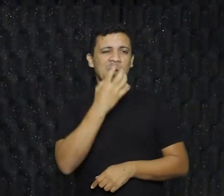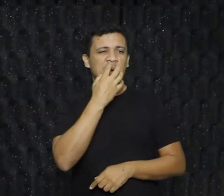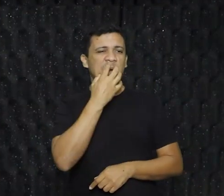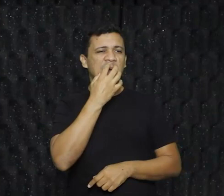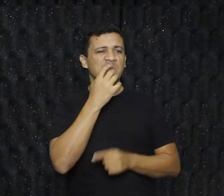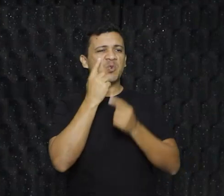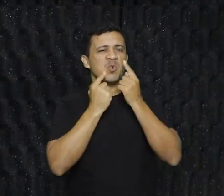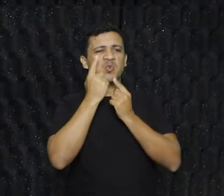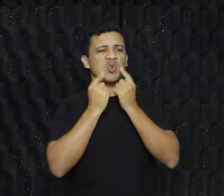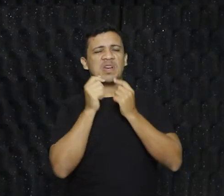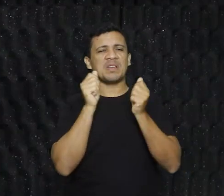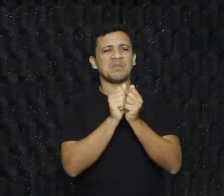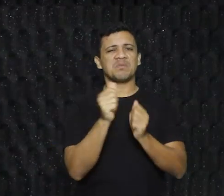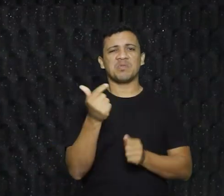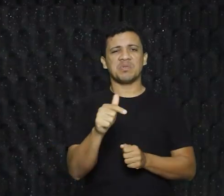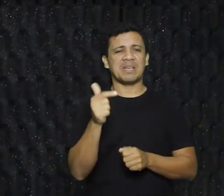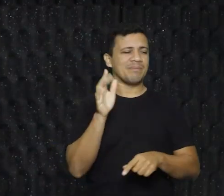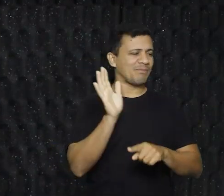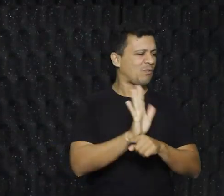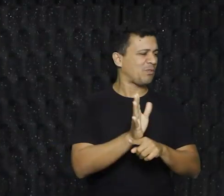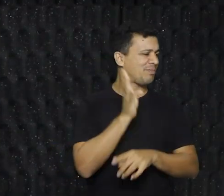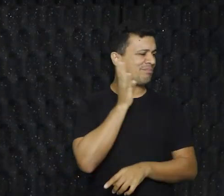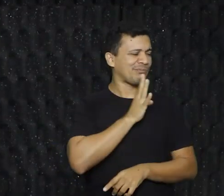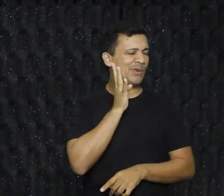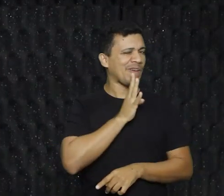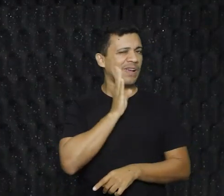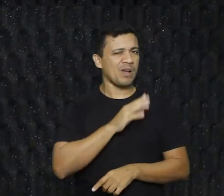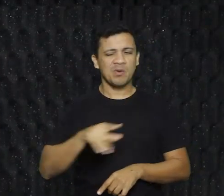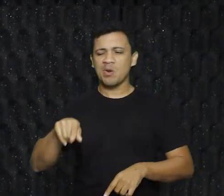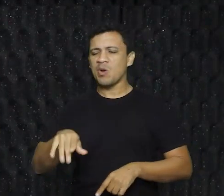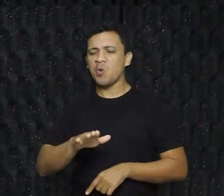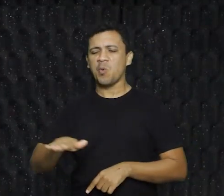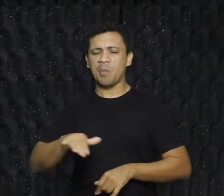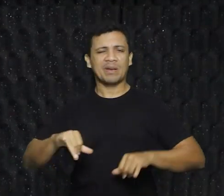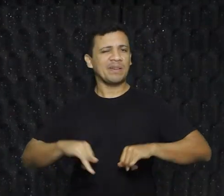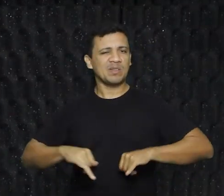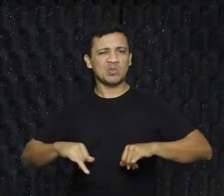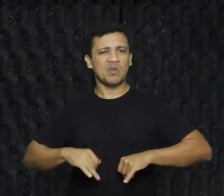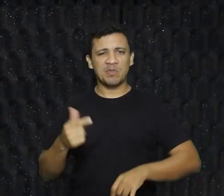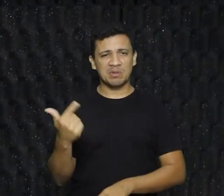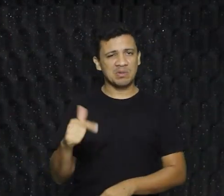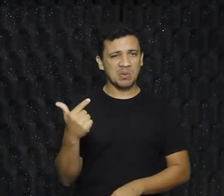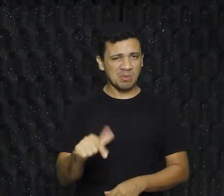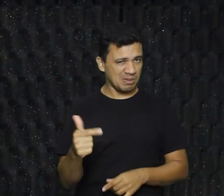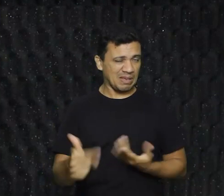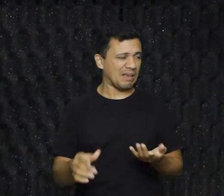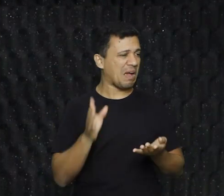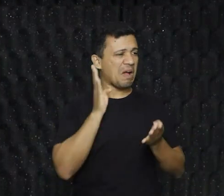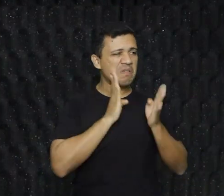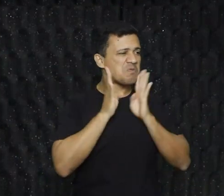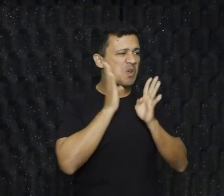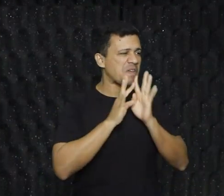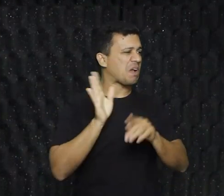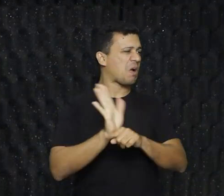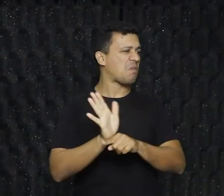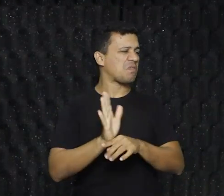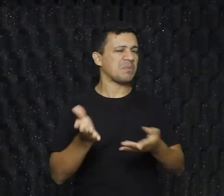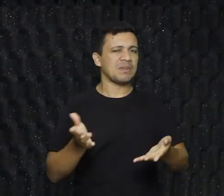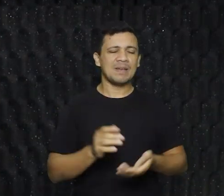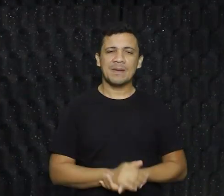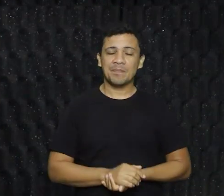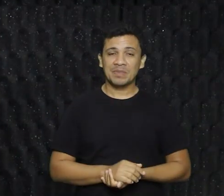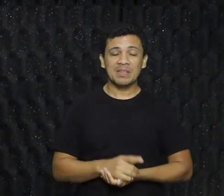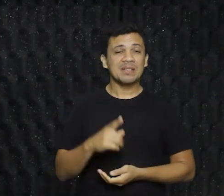filme, não é legal. Se uma criança não sofrer no filme, não é legal, né? É impressionante como as pessoas que consomem